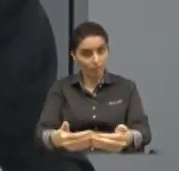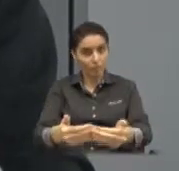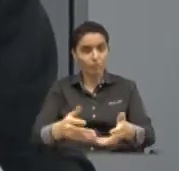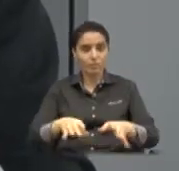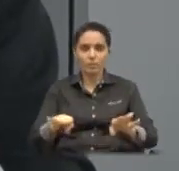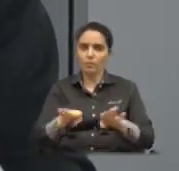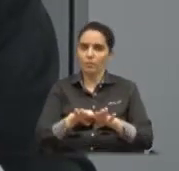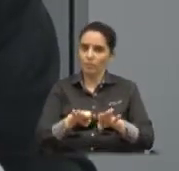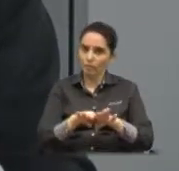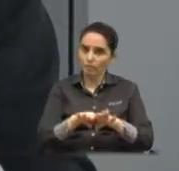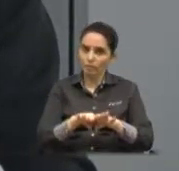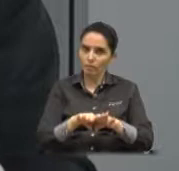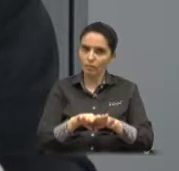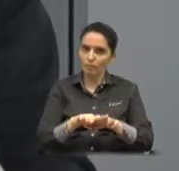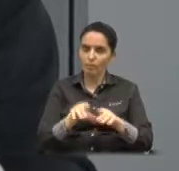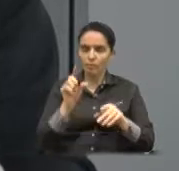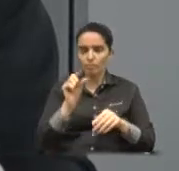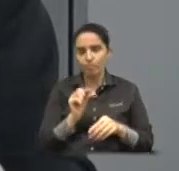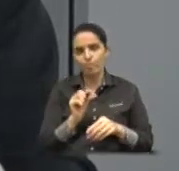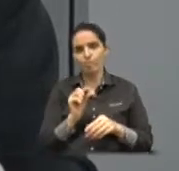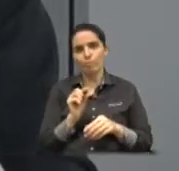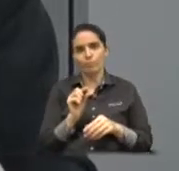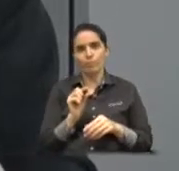Mas eu acho que ainda tudo isso é muito pouco.